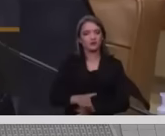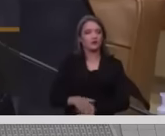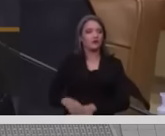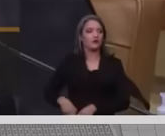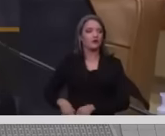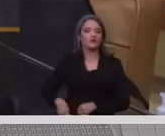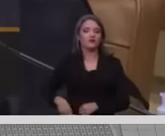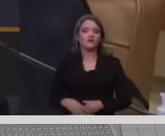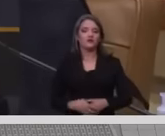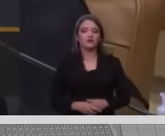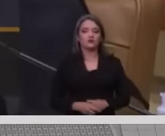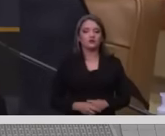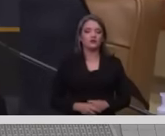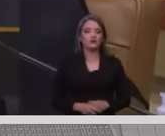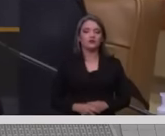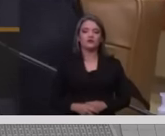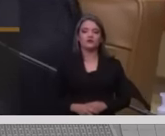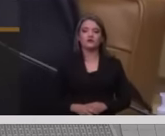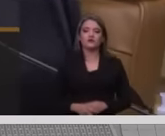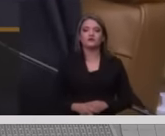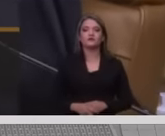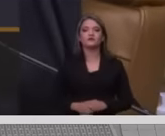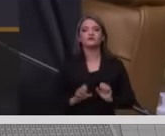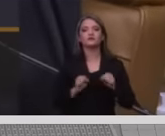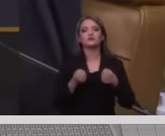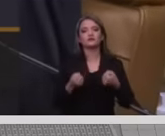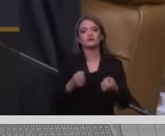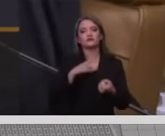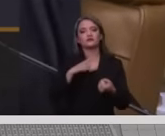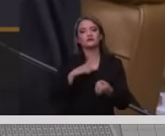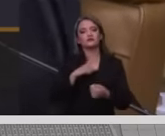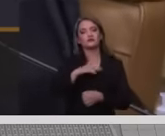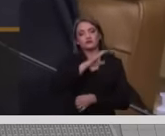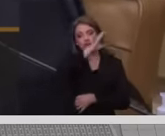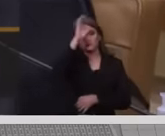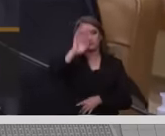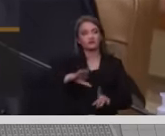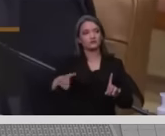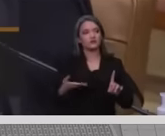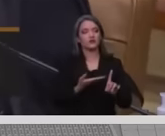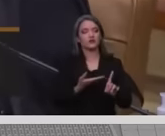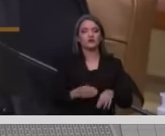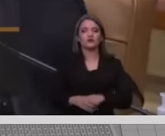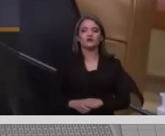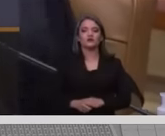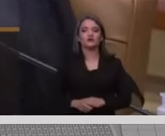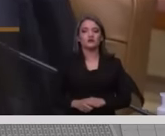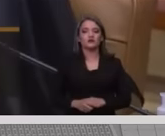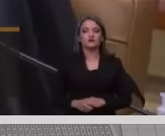Nesse momento vota o ministro André Mendonça do Supremo Tribunal Federal. Vamos acompanhar um trecho desse voto.